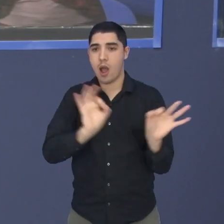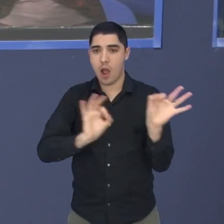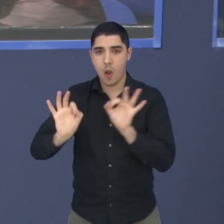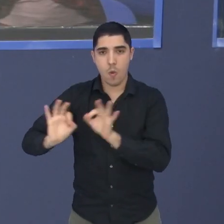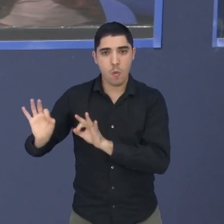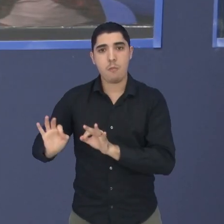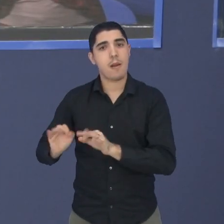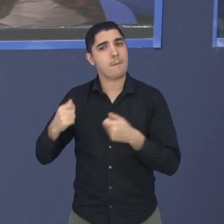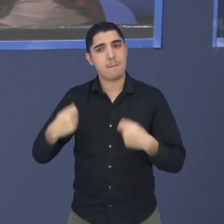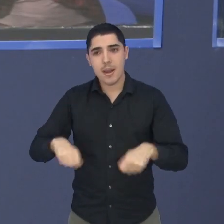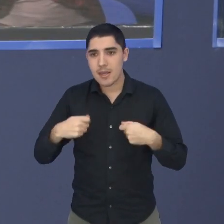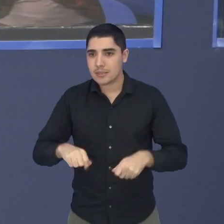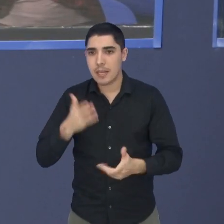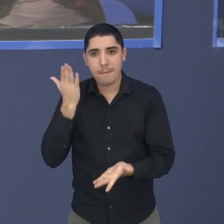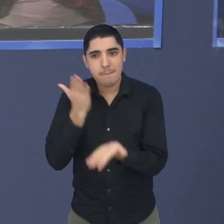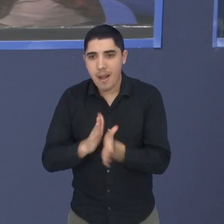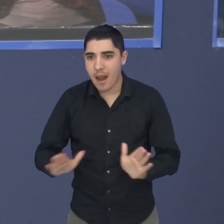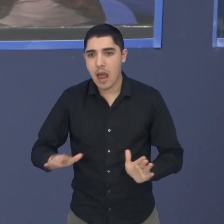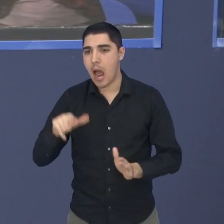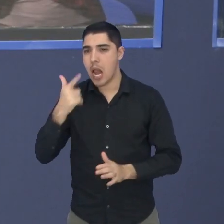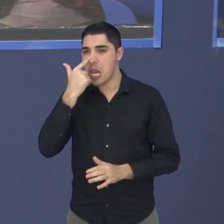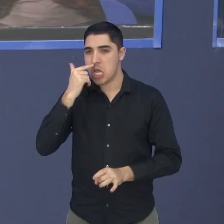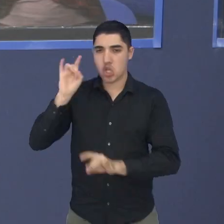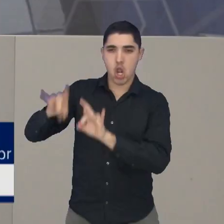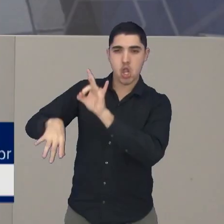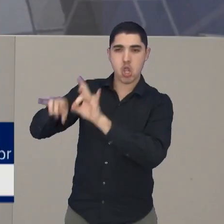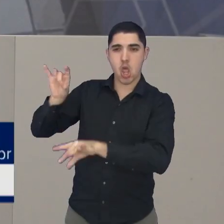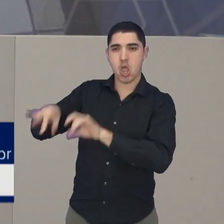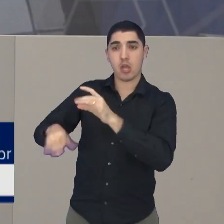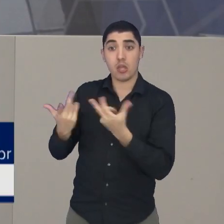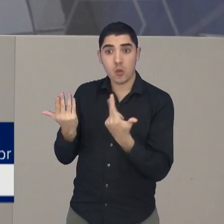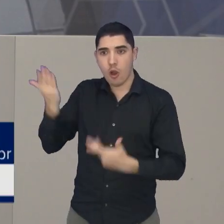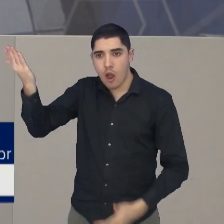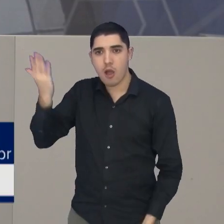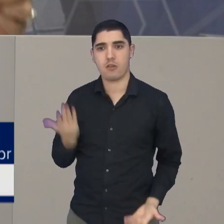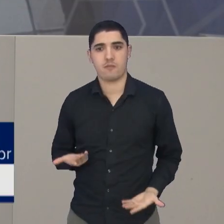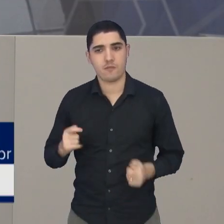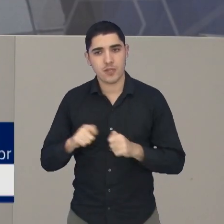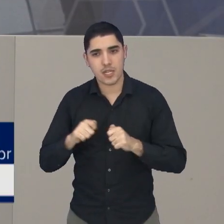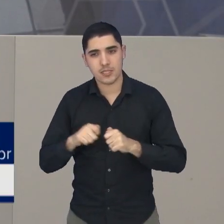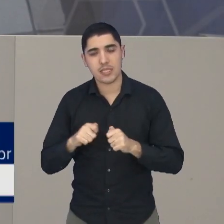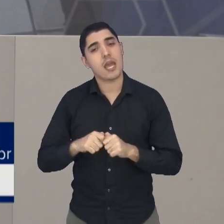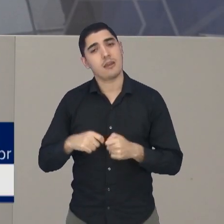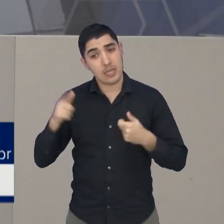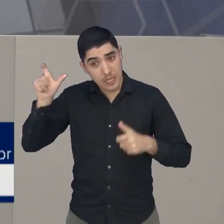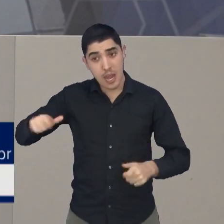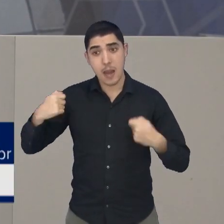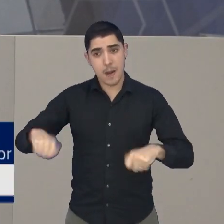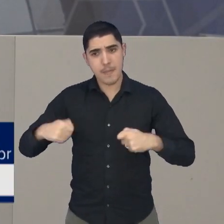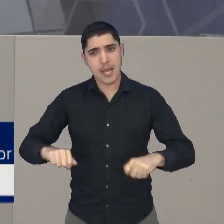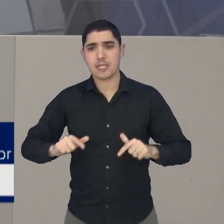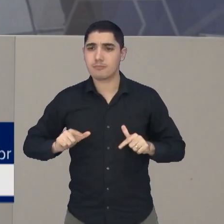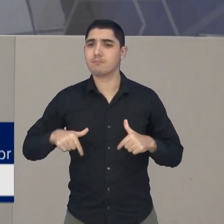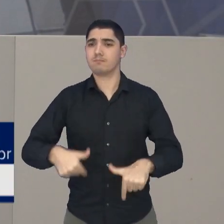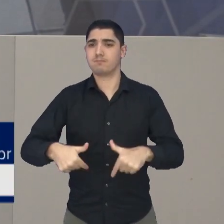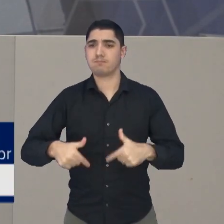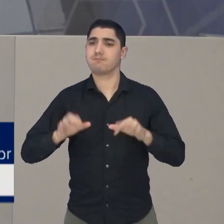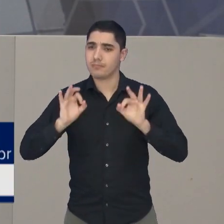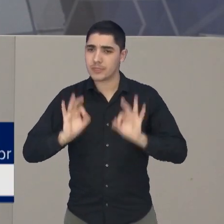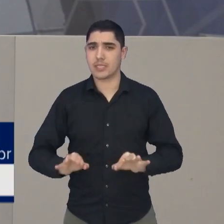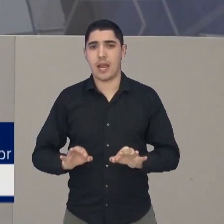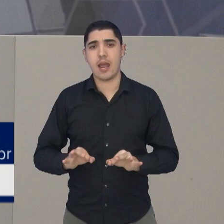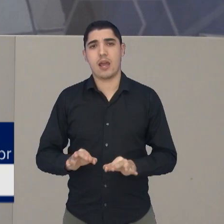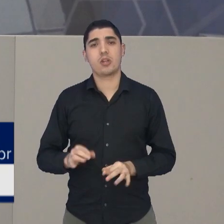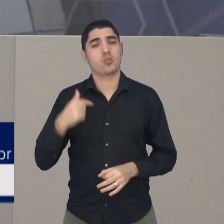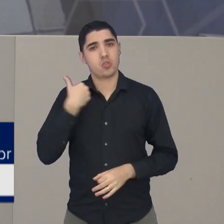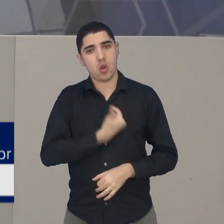com esse negócio de jogar entulho do jeito que ele está jogando, né, para que ele faça de fato o que a gente